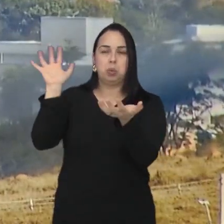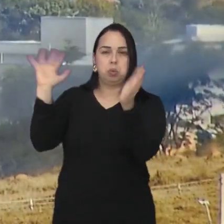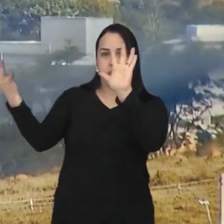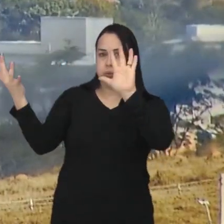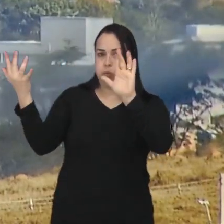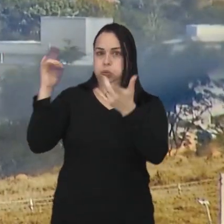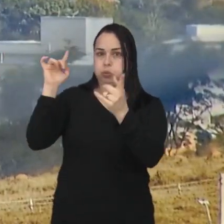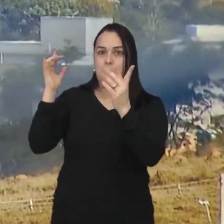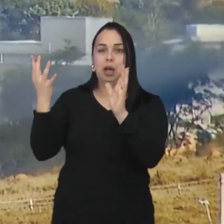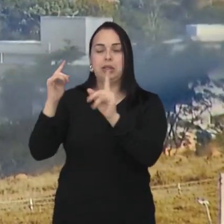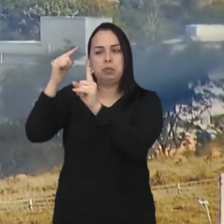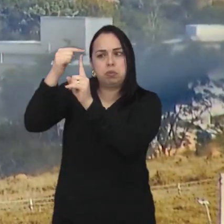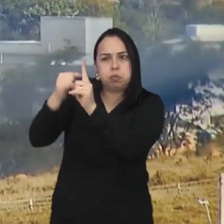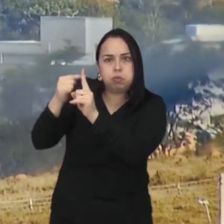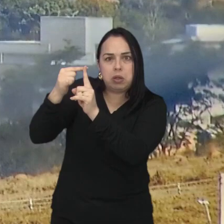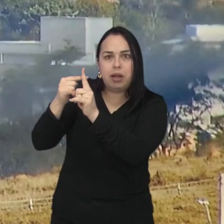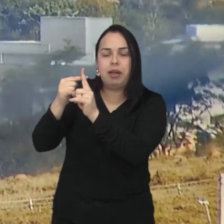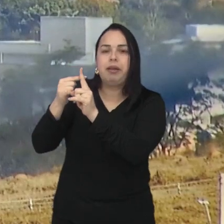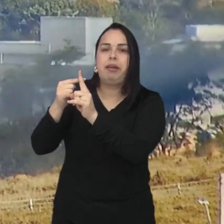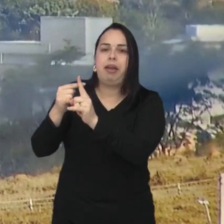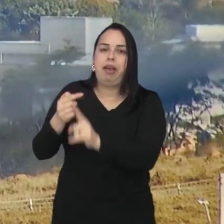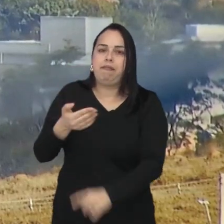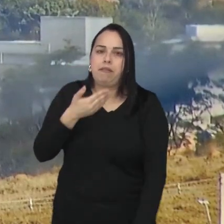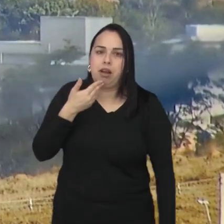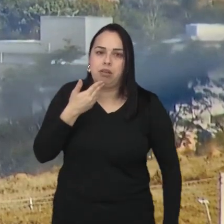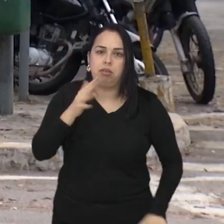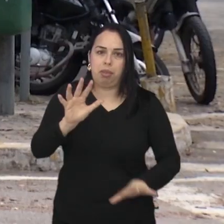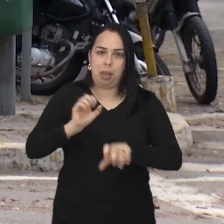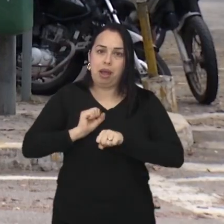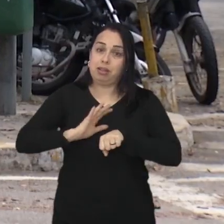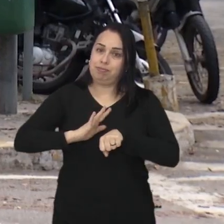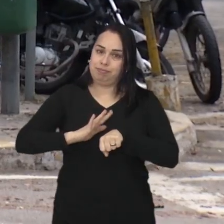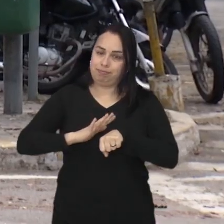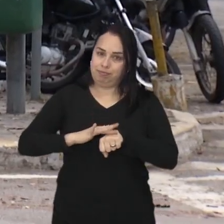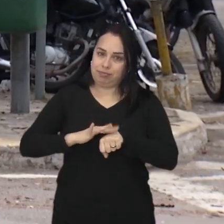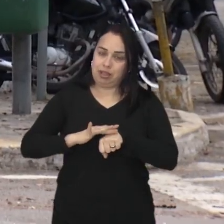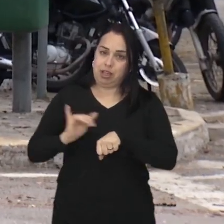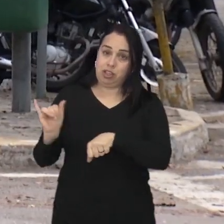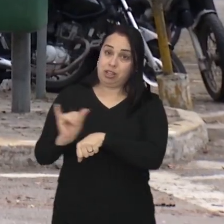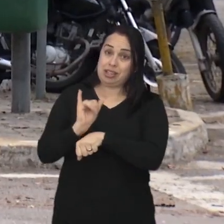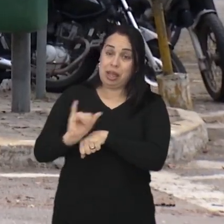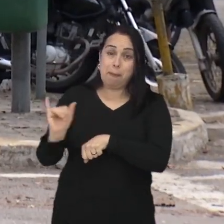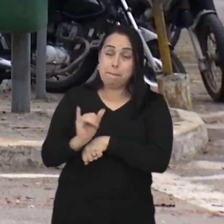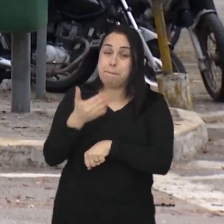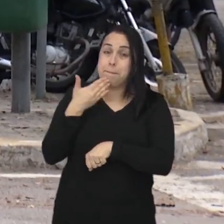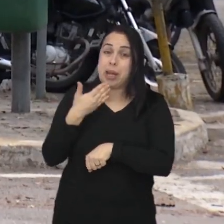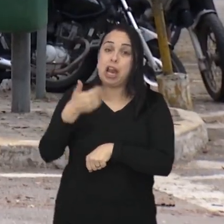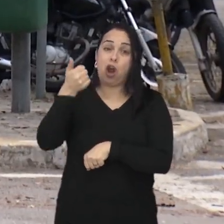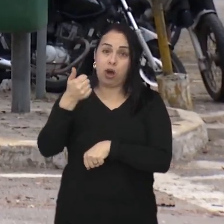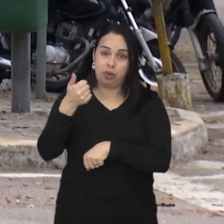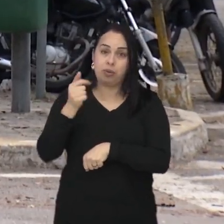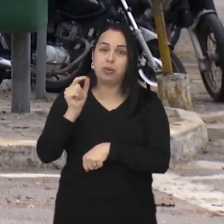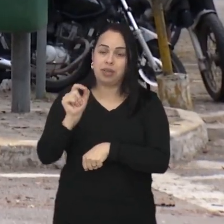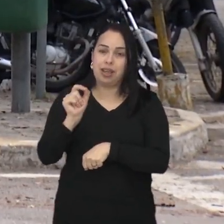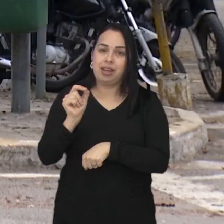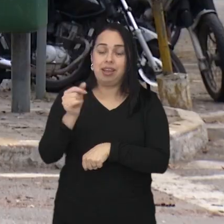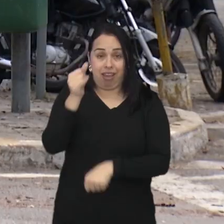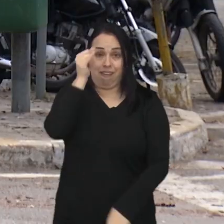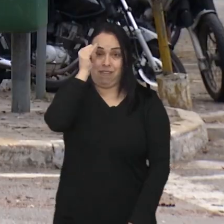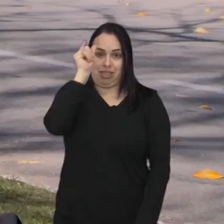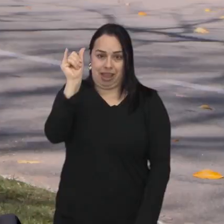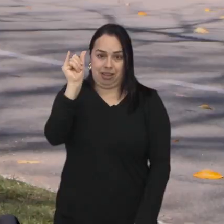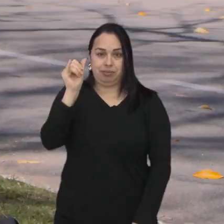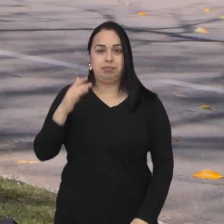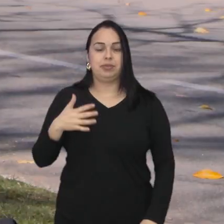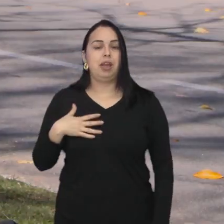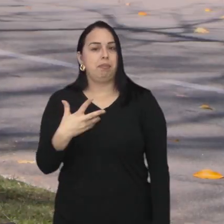na temperatura, é mais fácil ficar doente. A melhor alternativa sempre vai ser a